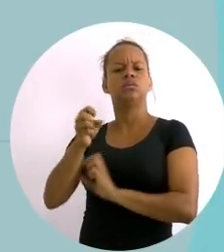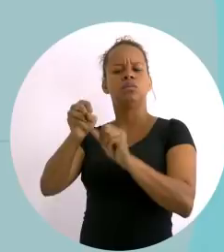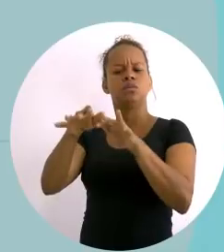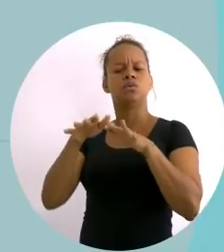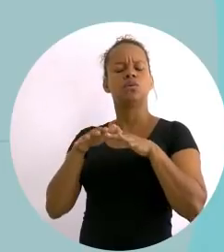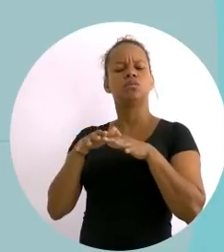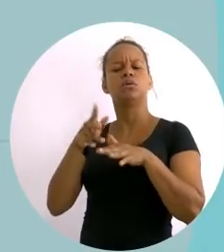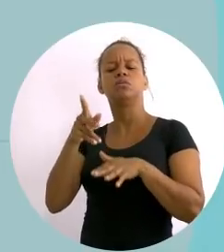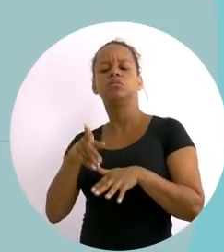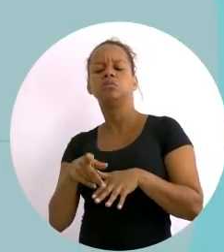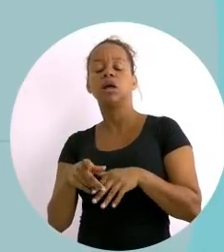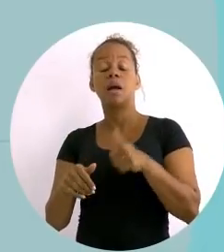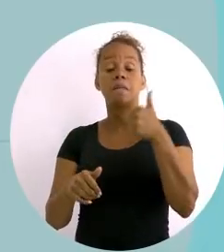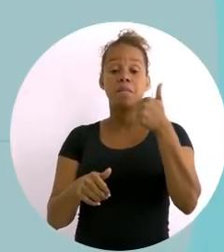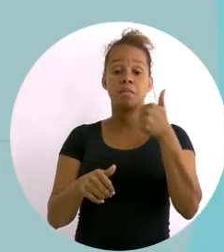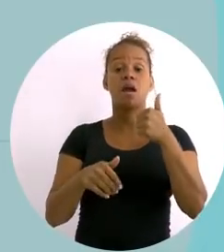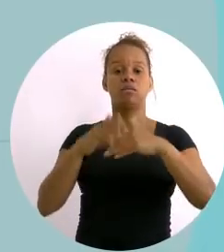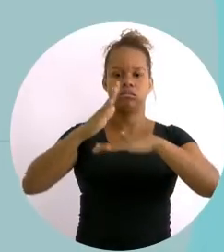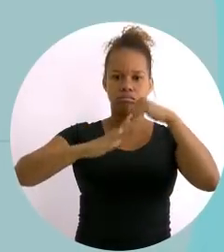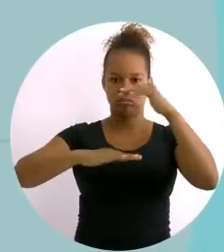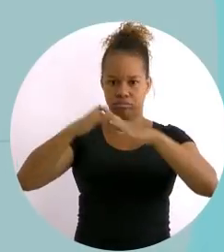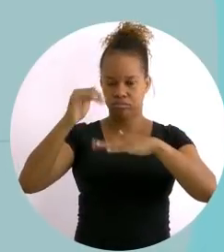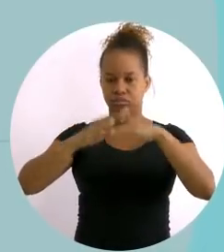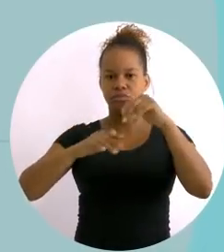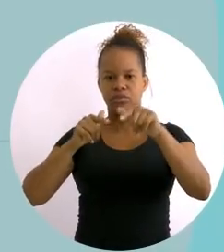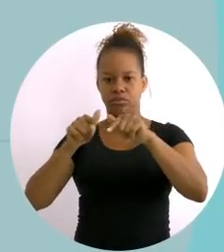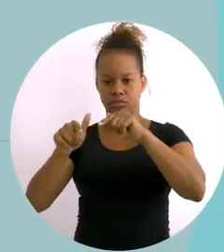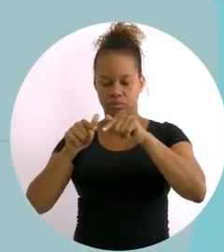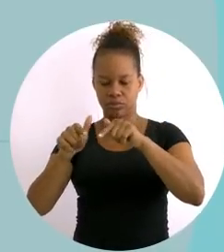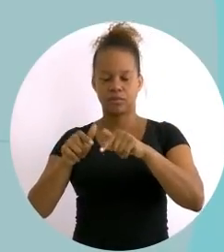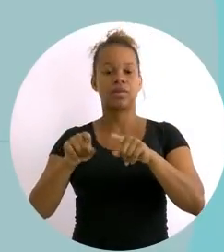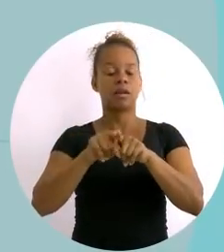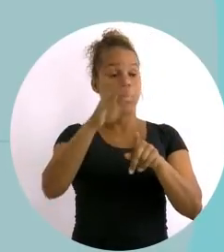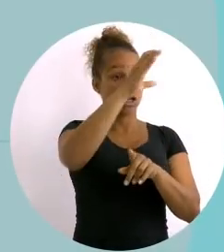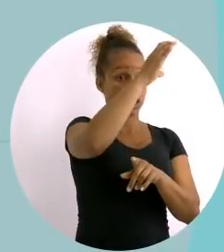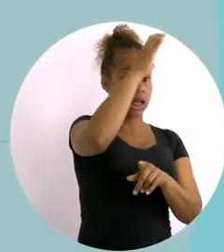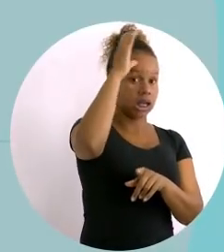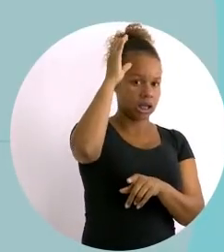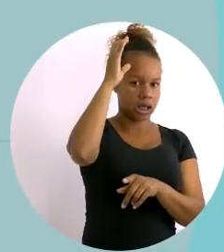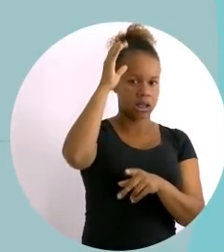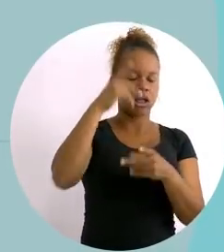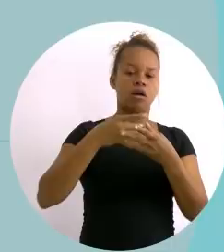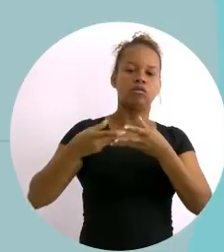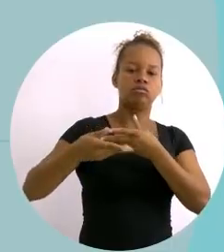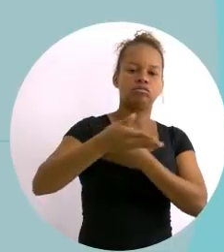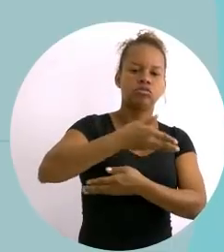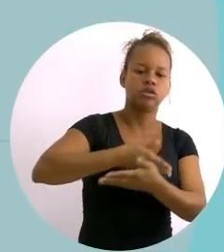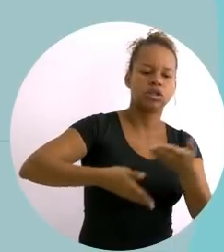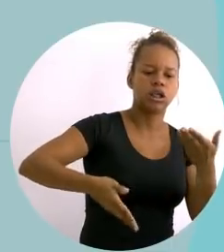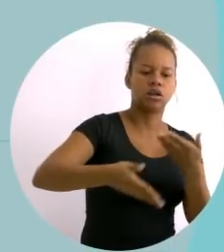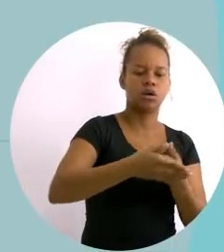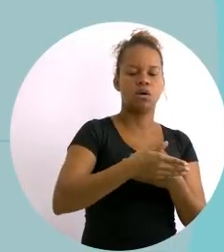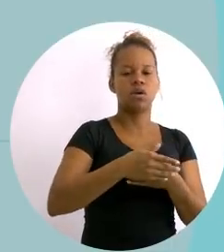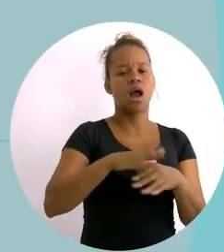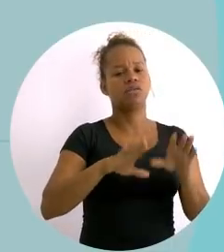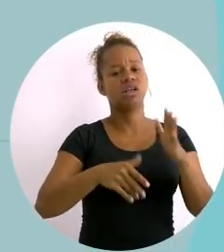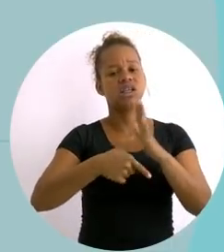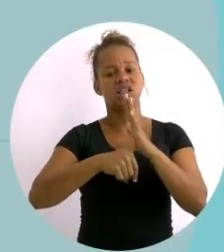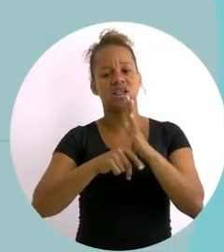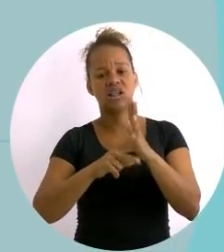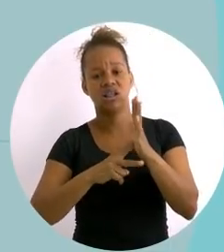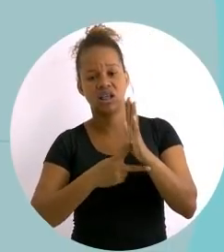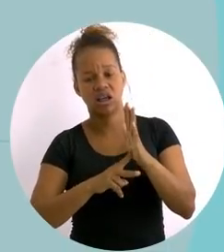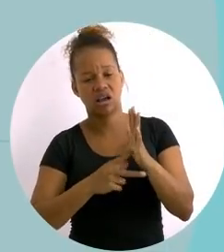esses públicos, primeiro, os funcionários da empresa, os seus clientes, seus fornecedores, às vezes sindicatos,